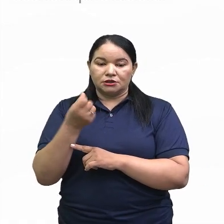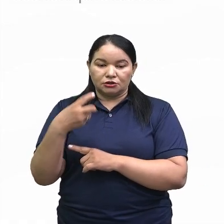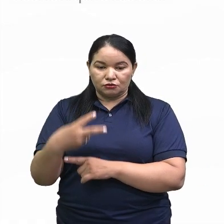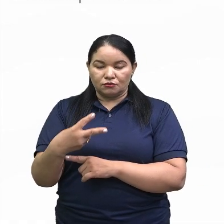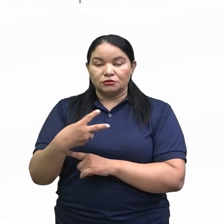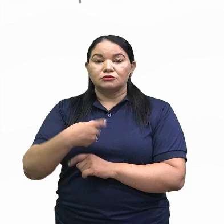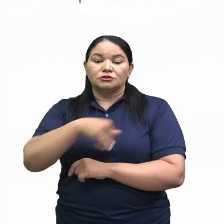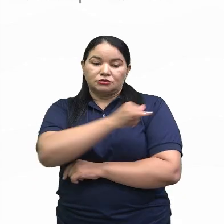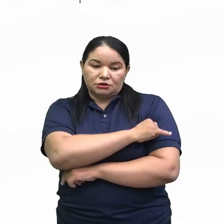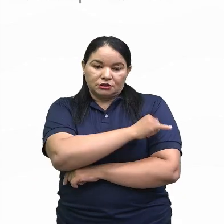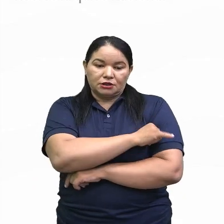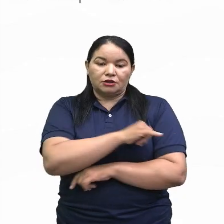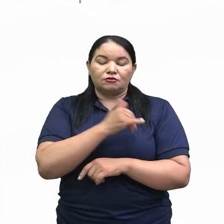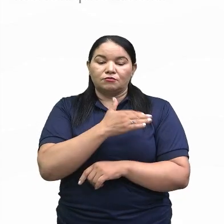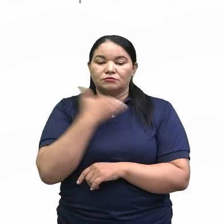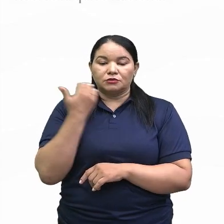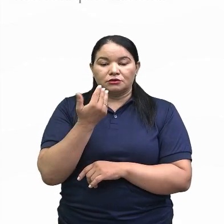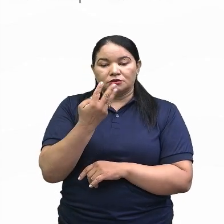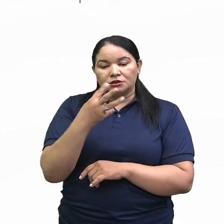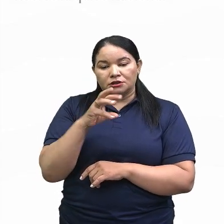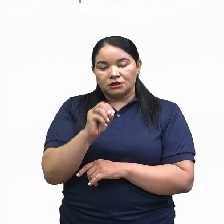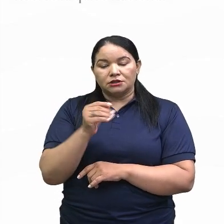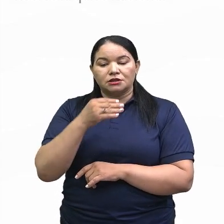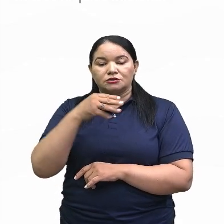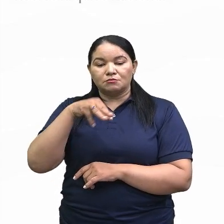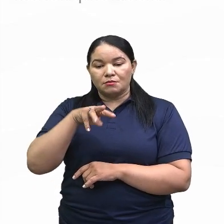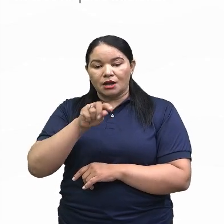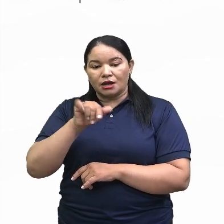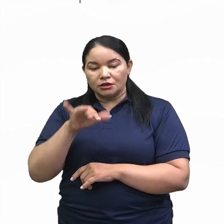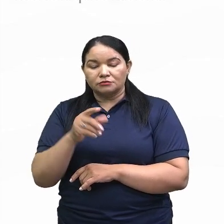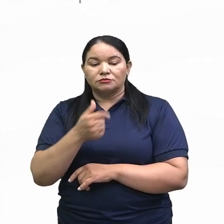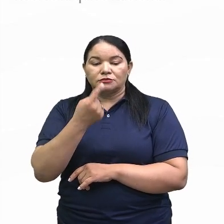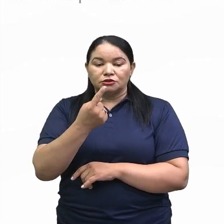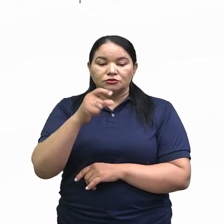1862, no Rio de Janeiro. Faleceu no dia 30 de maio de